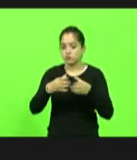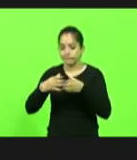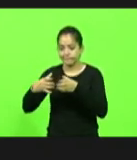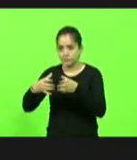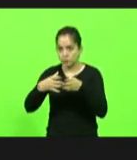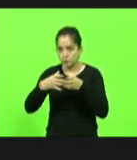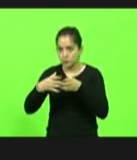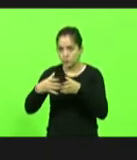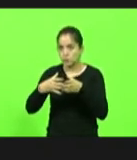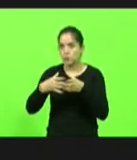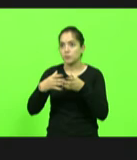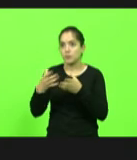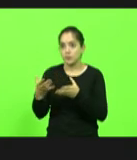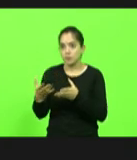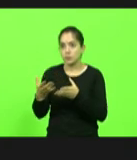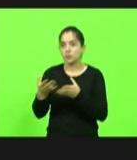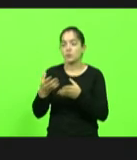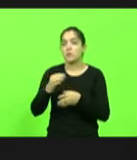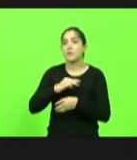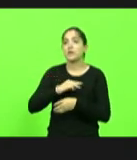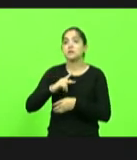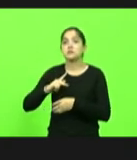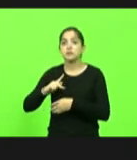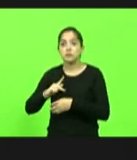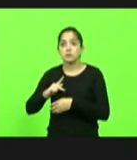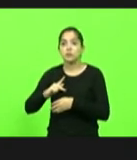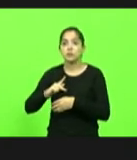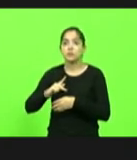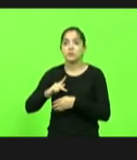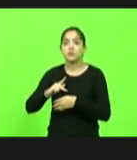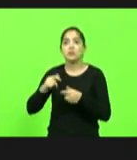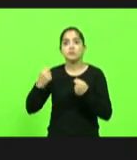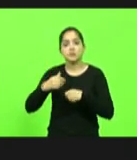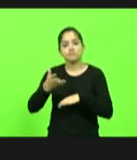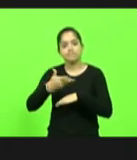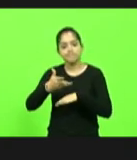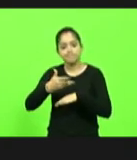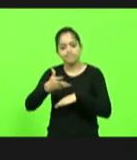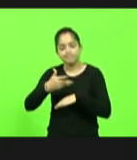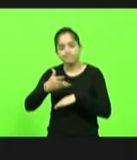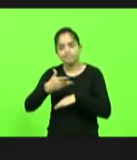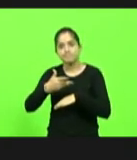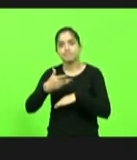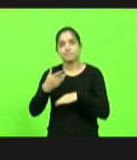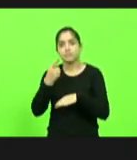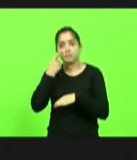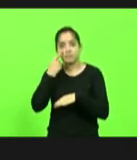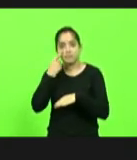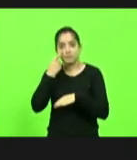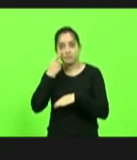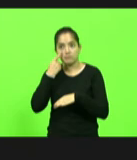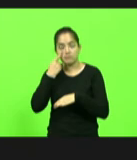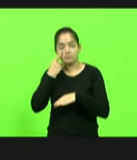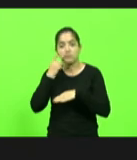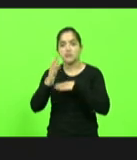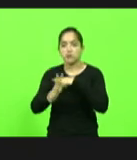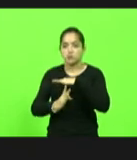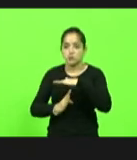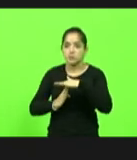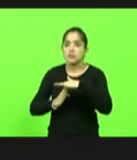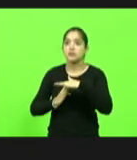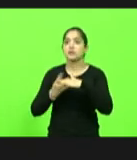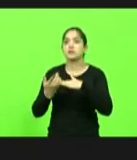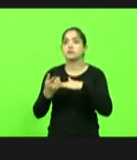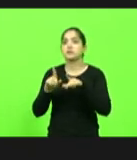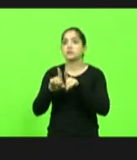do Ministério Público, que seja visto a questão dos imigrantes, a